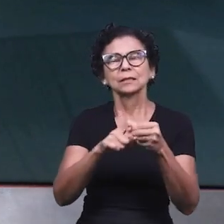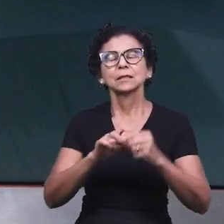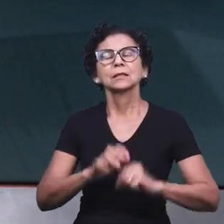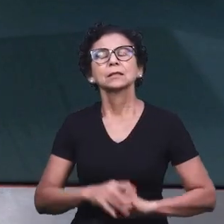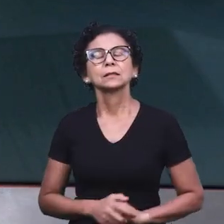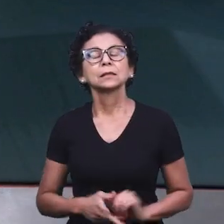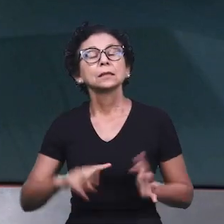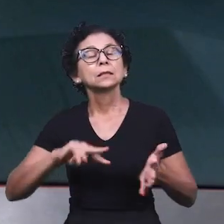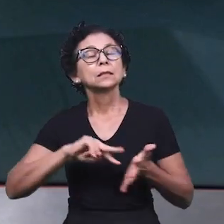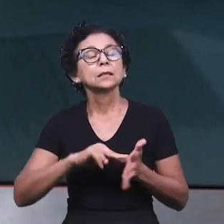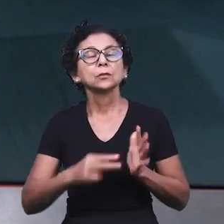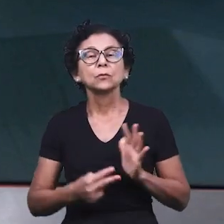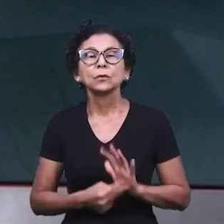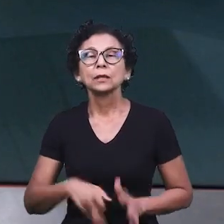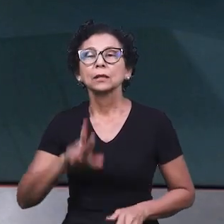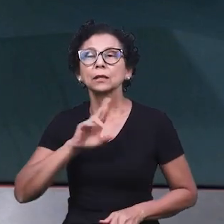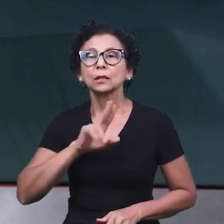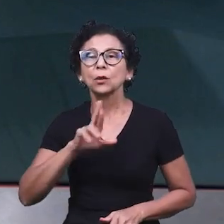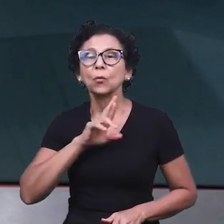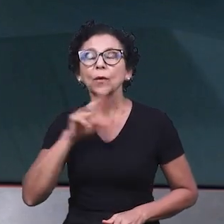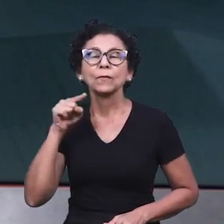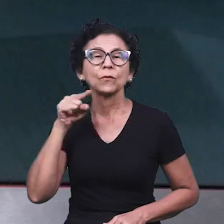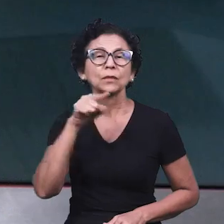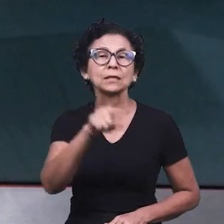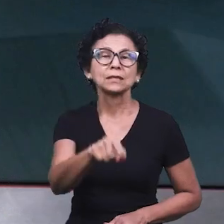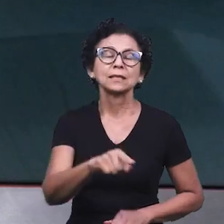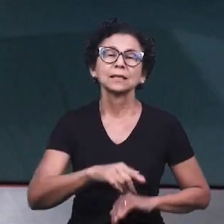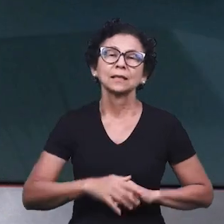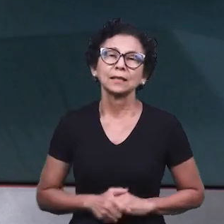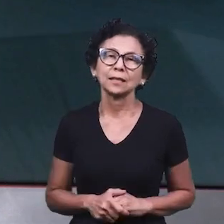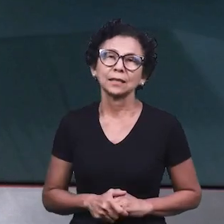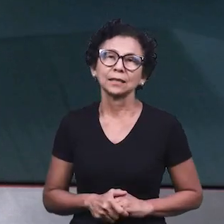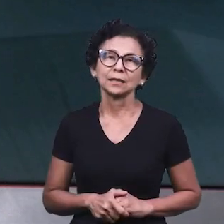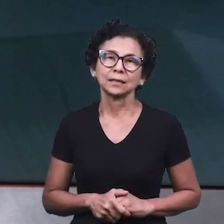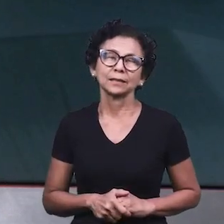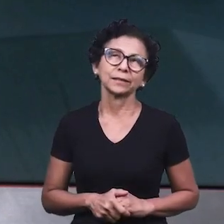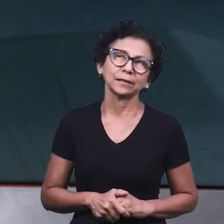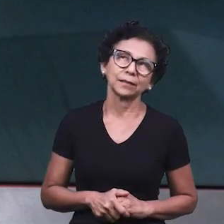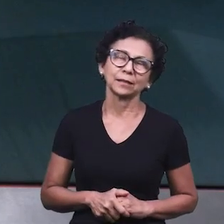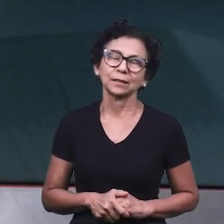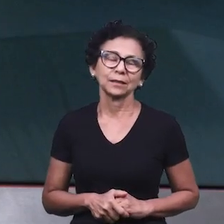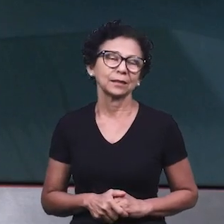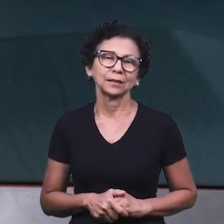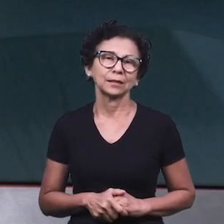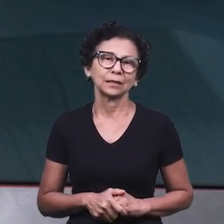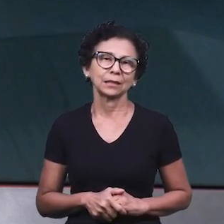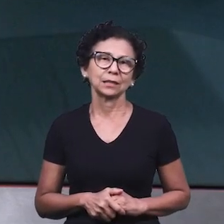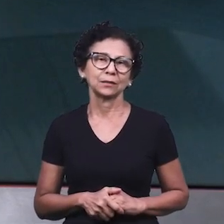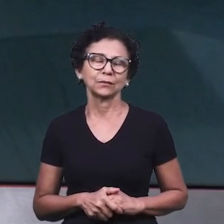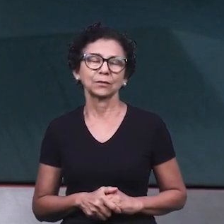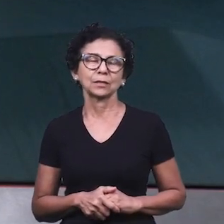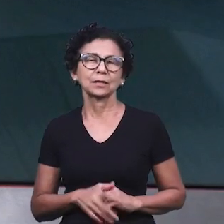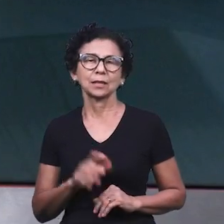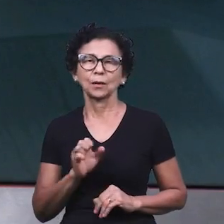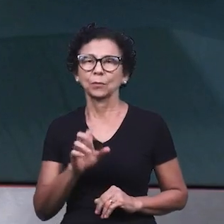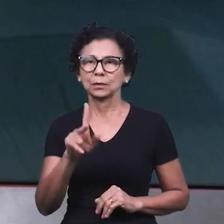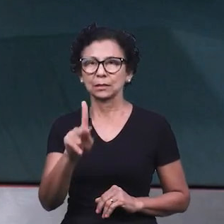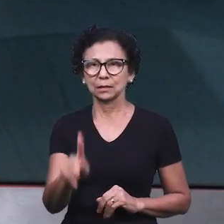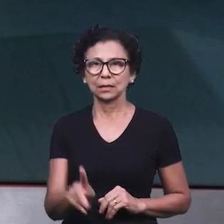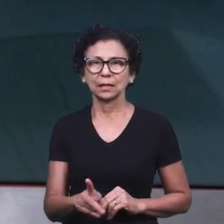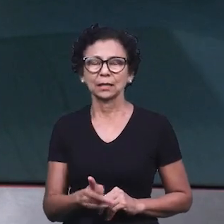isso? Significa que não é você que vai receber o seu salário ou o seu valor